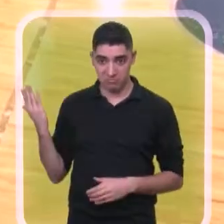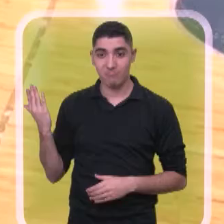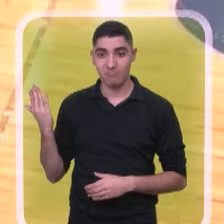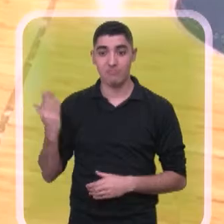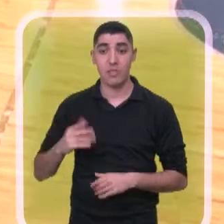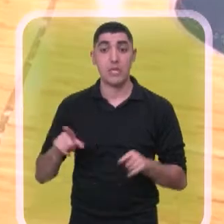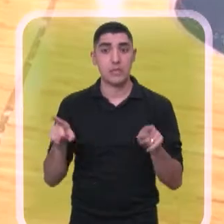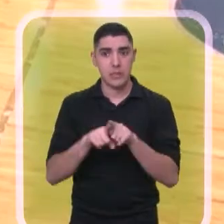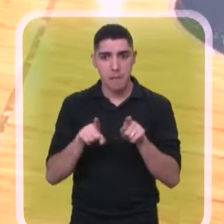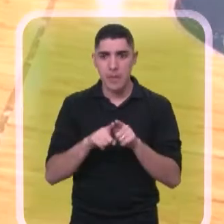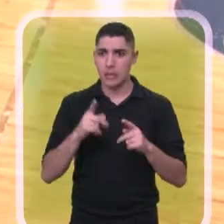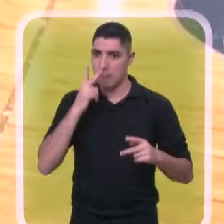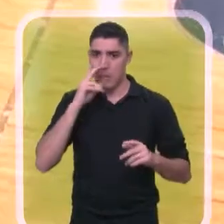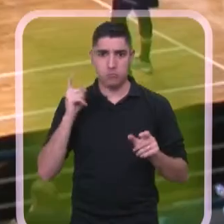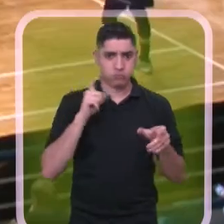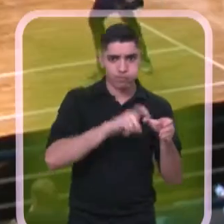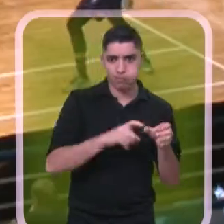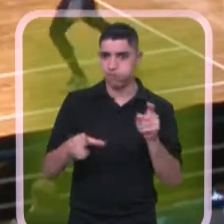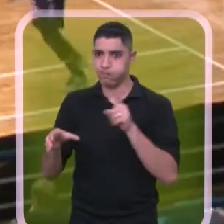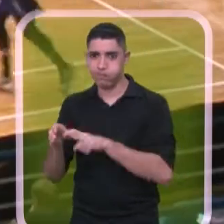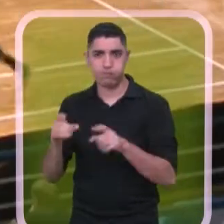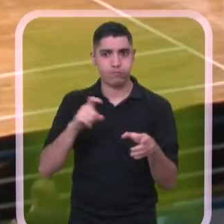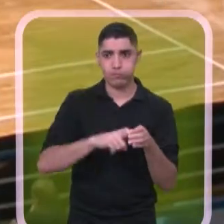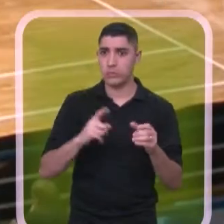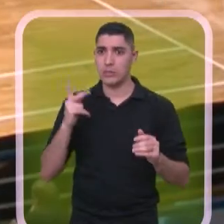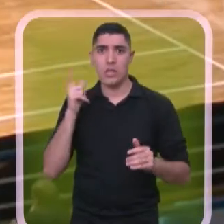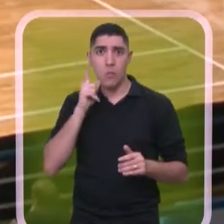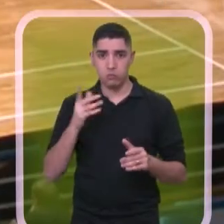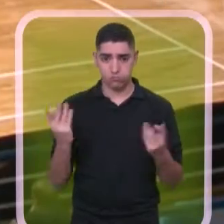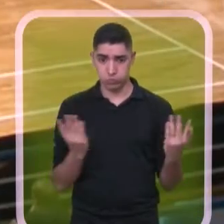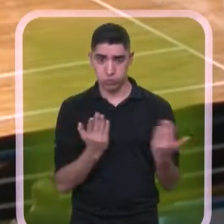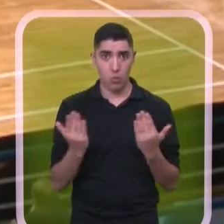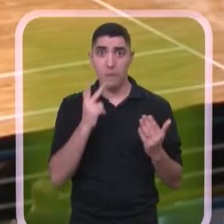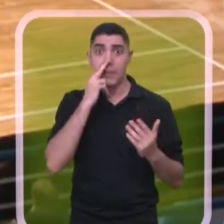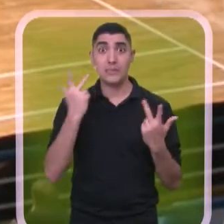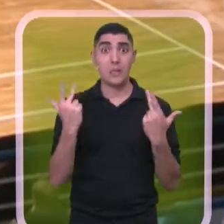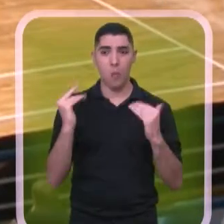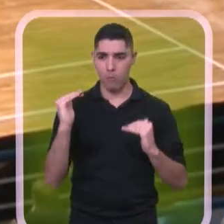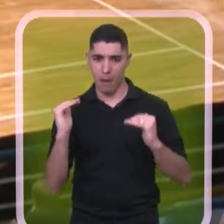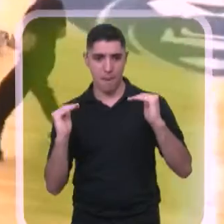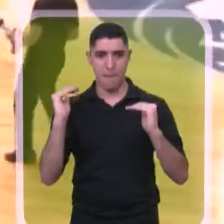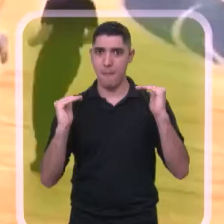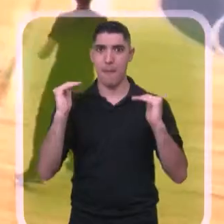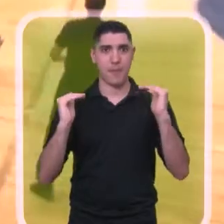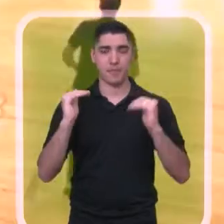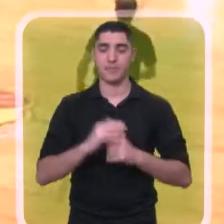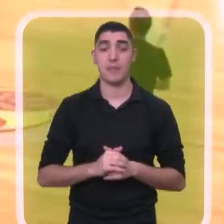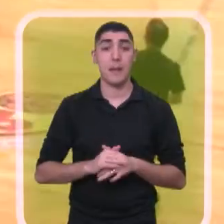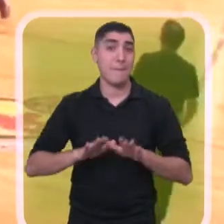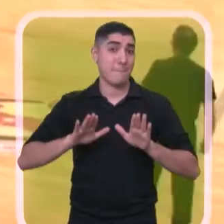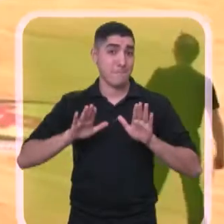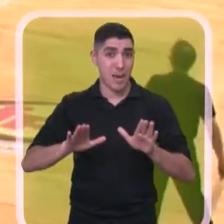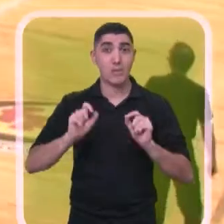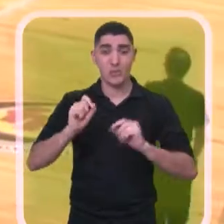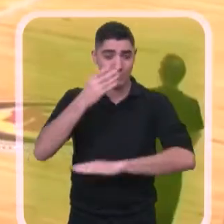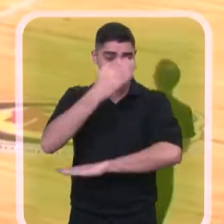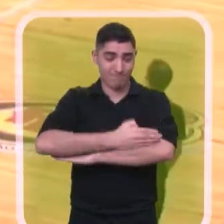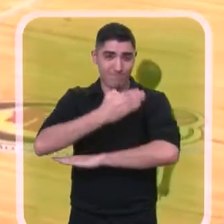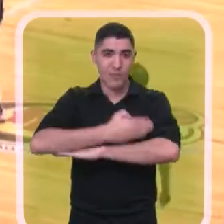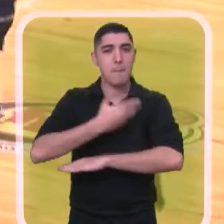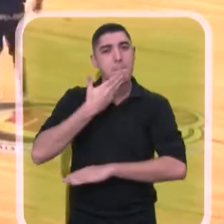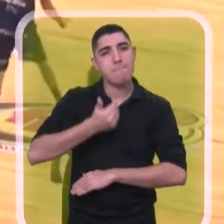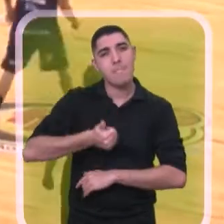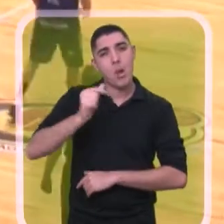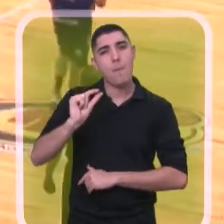partida estava com ritmo frenético, com os ataques levando vantagem sobre as defesas. Mas no final, o Rio Claro foi um pouquinho